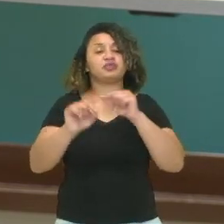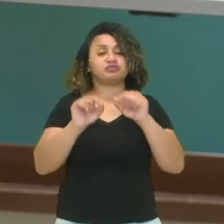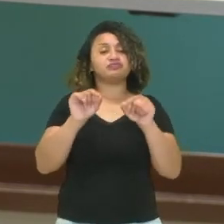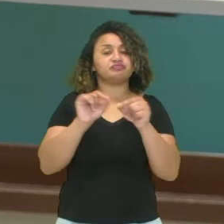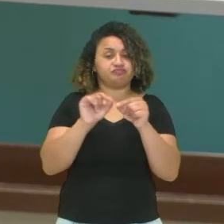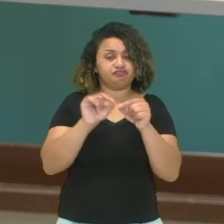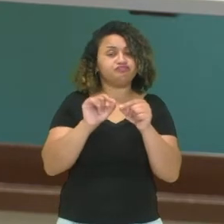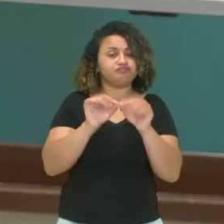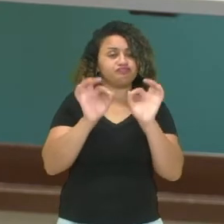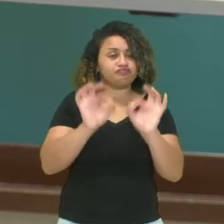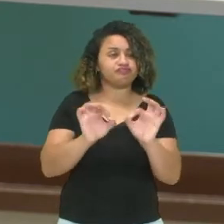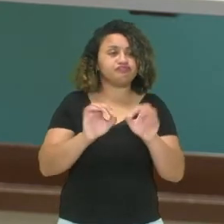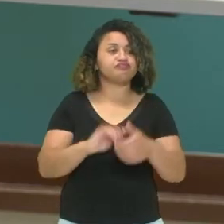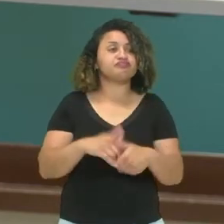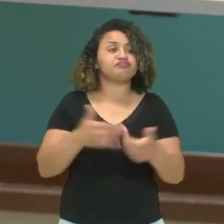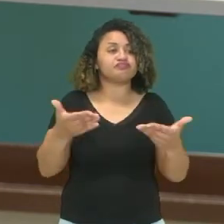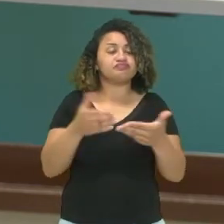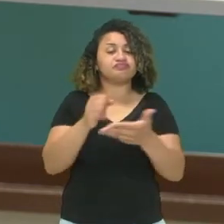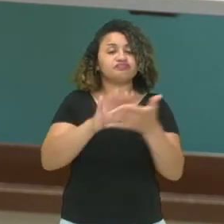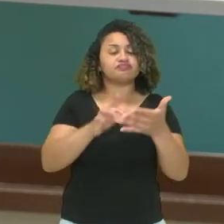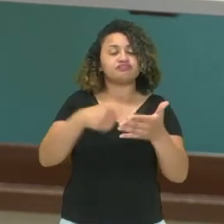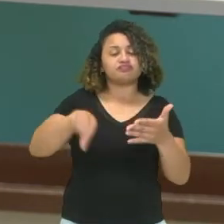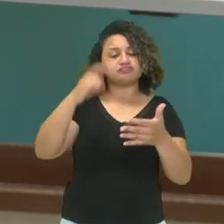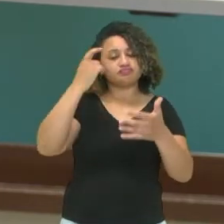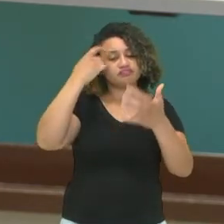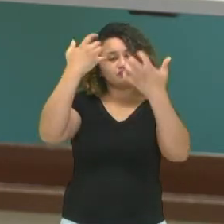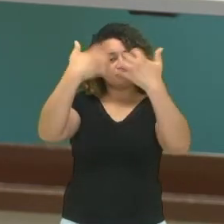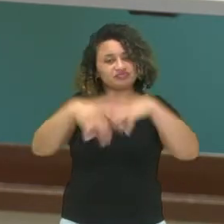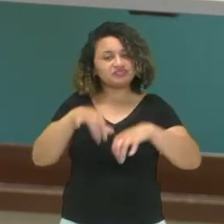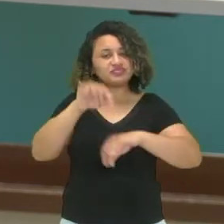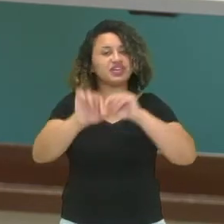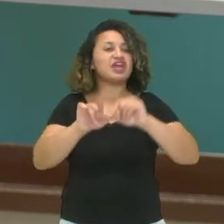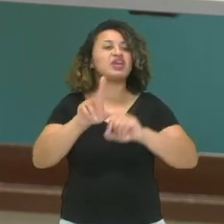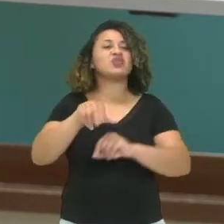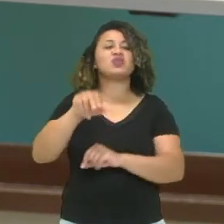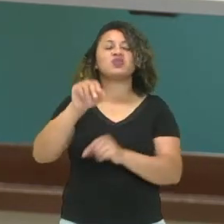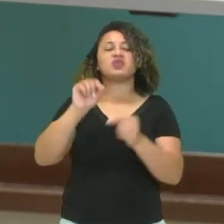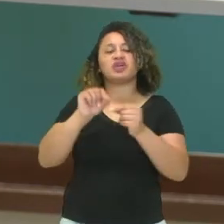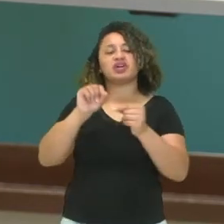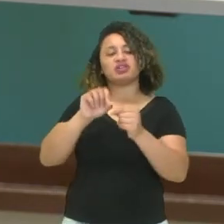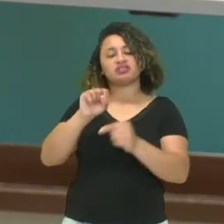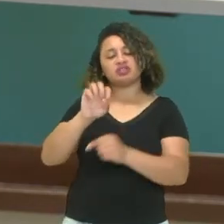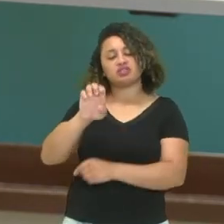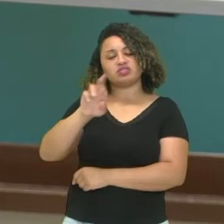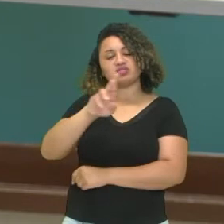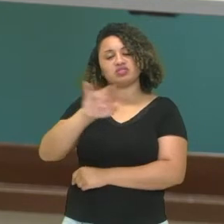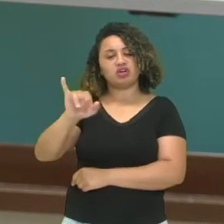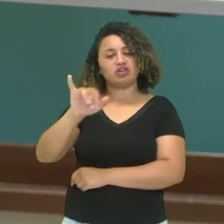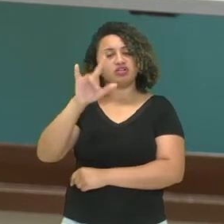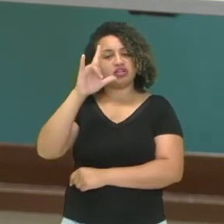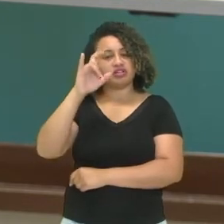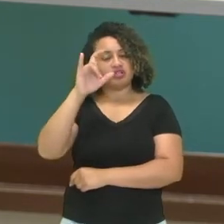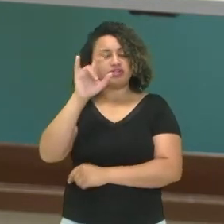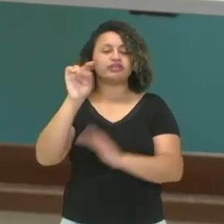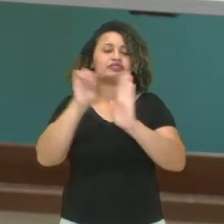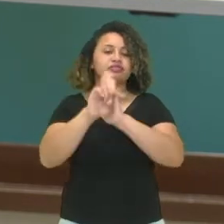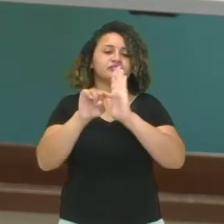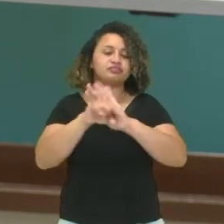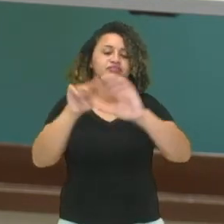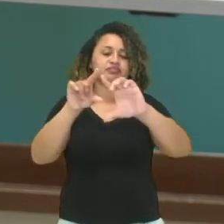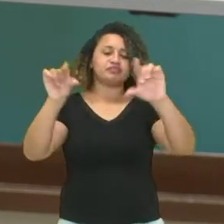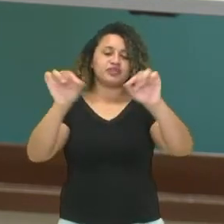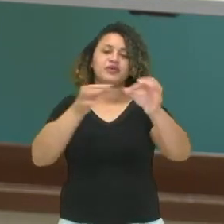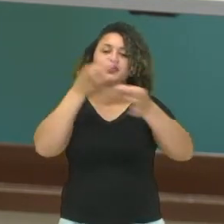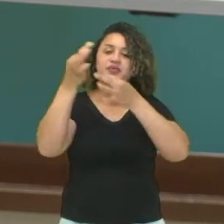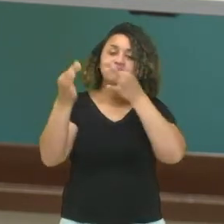vocês pensarem, quem nunca fez esses stories com perguntas e também caixa de opinião, para vocês pegarem